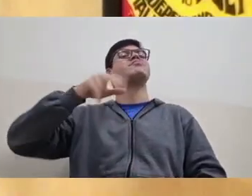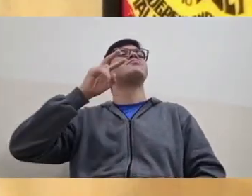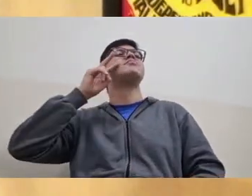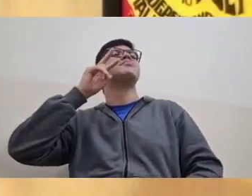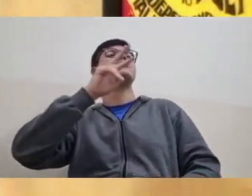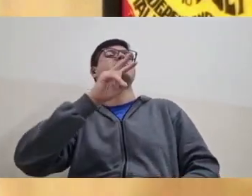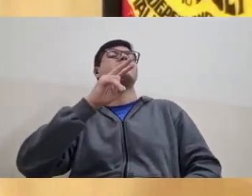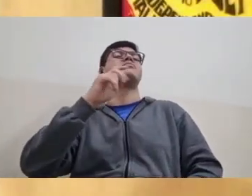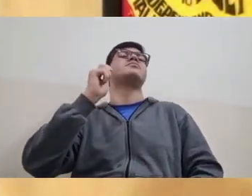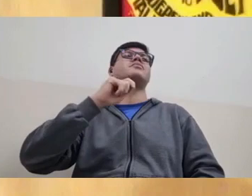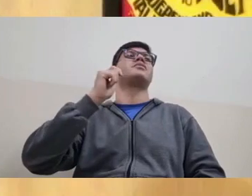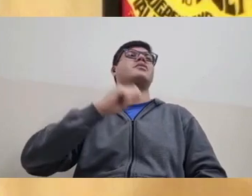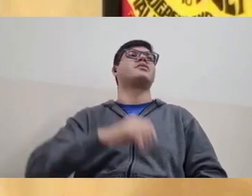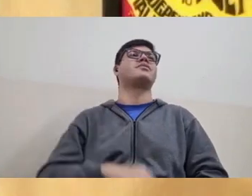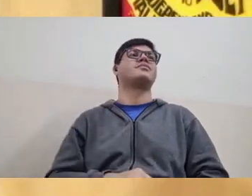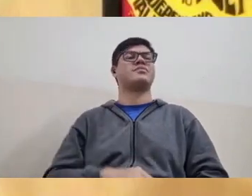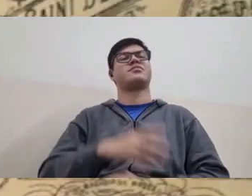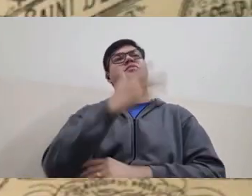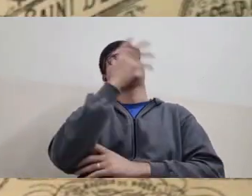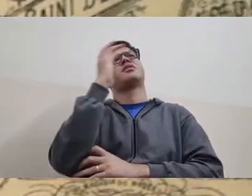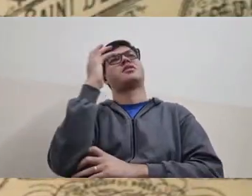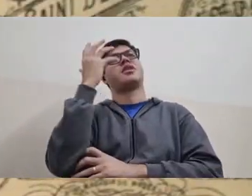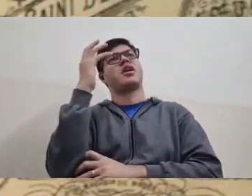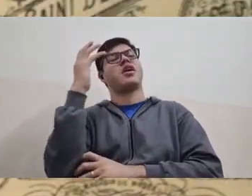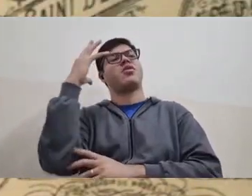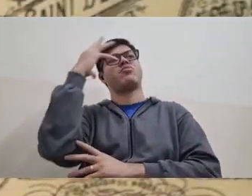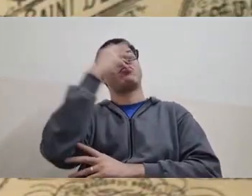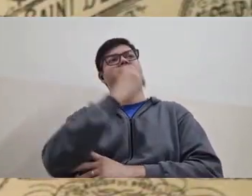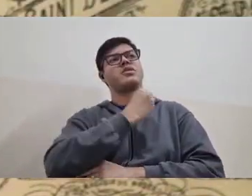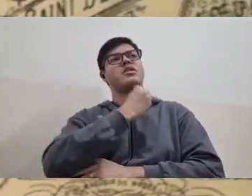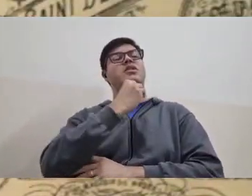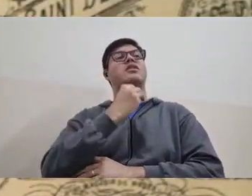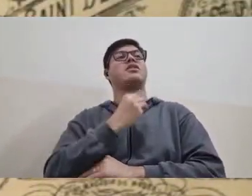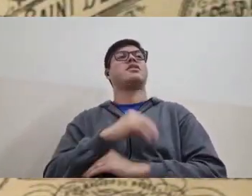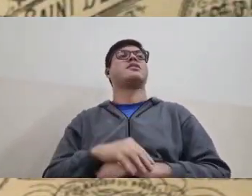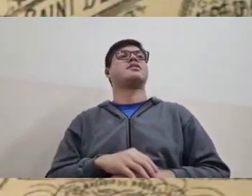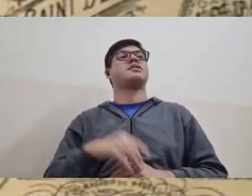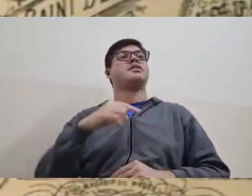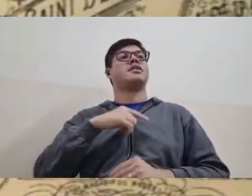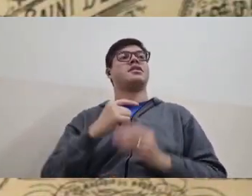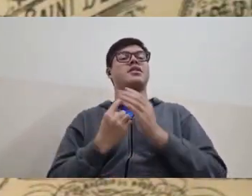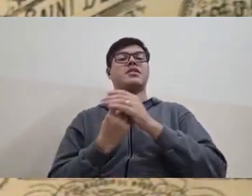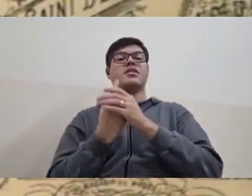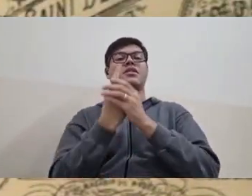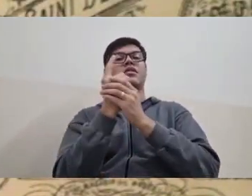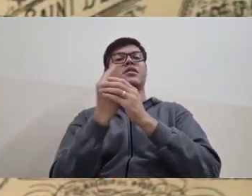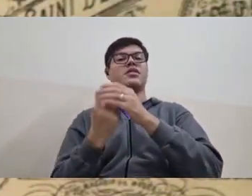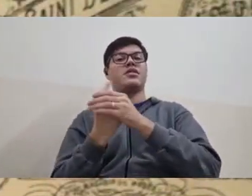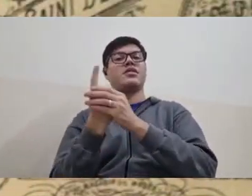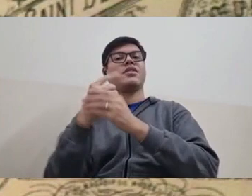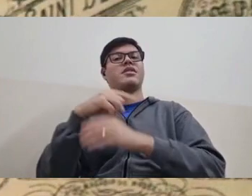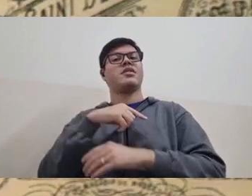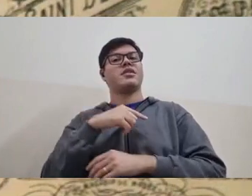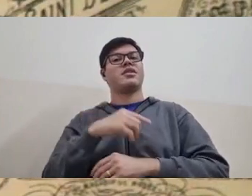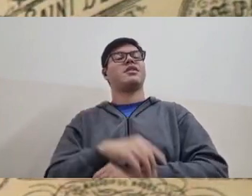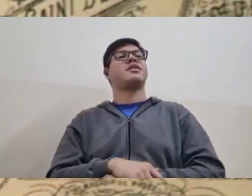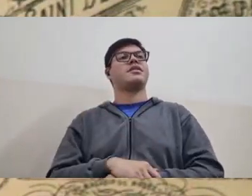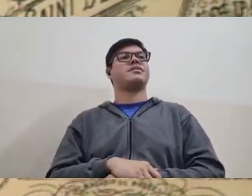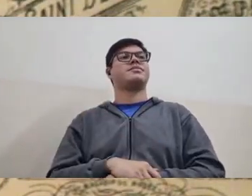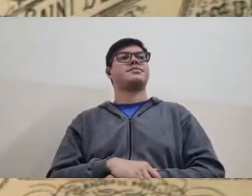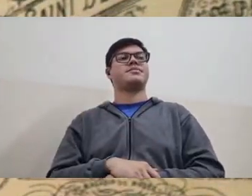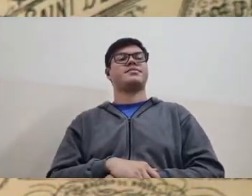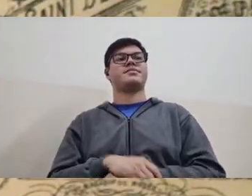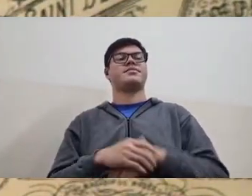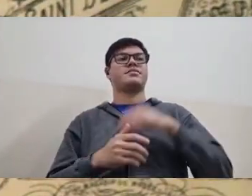oiti por aí, né? Uma árvore muito bonita. Uma árvore muito bonita que a gente tem no nosso viveiro de mudas e caso seja feita necessidade